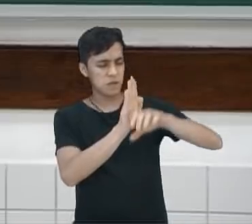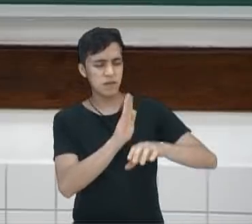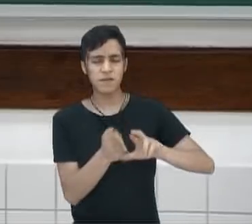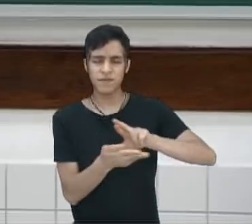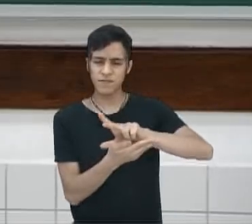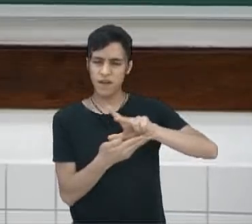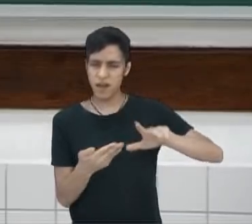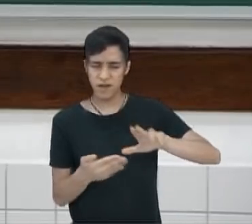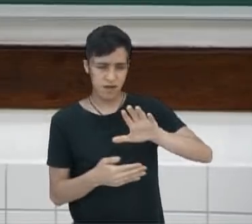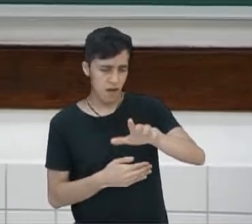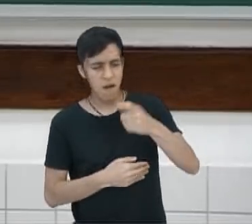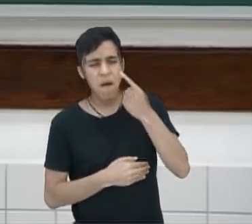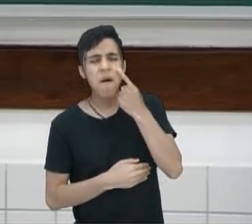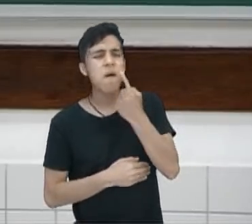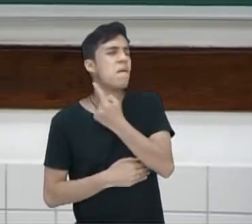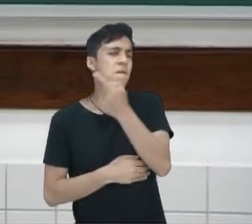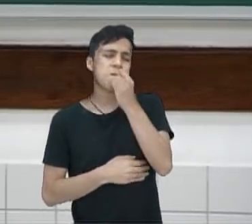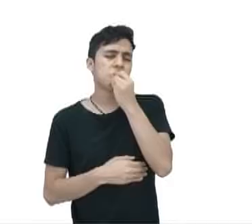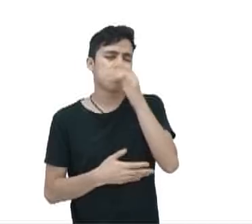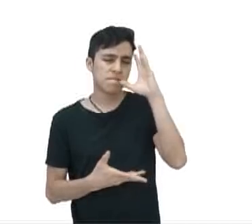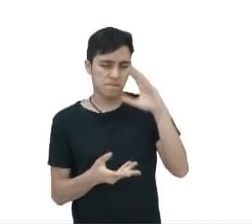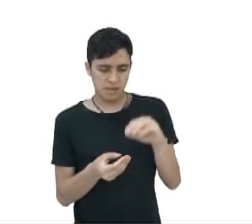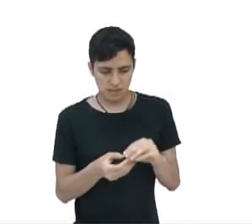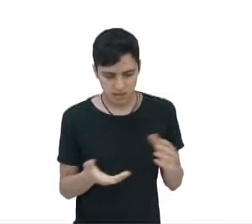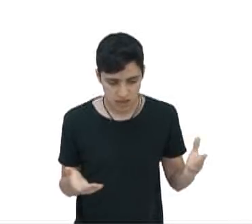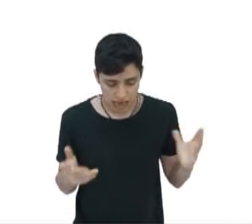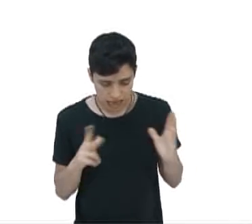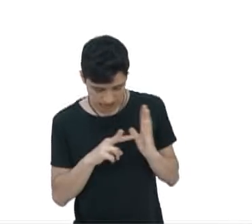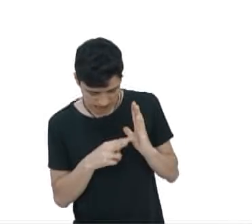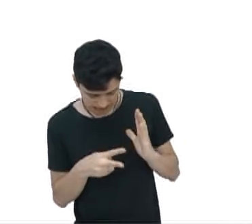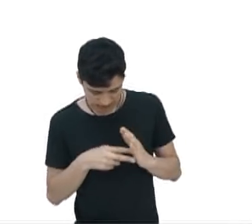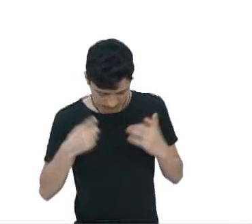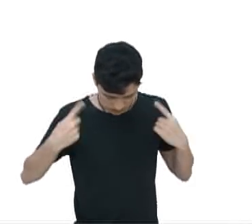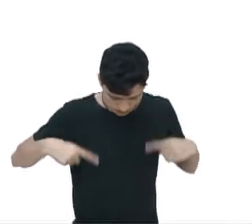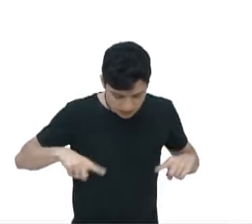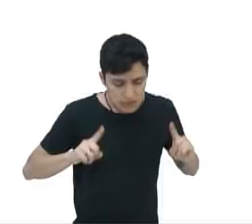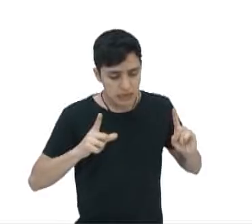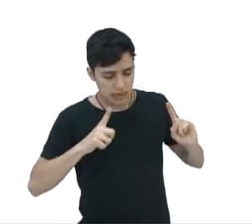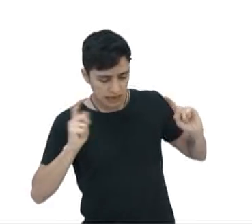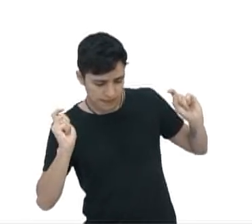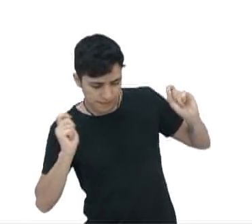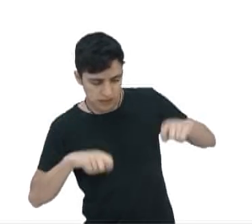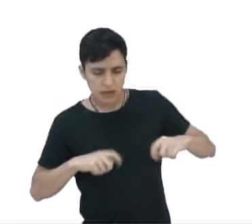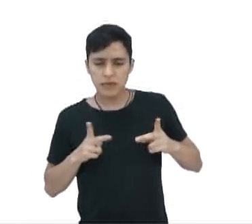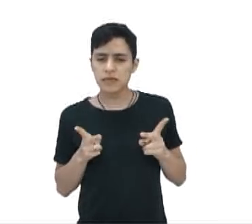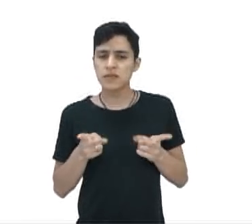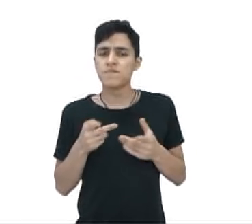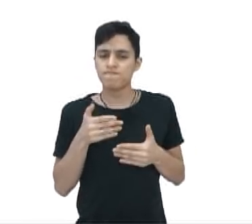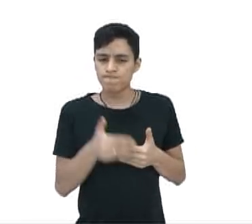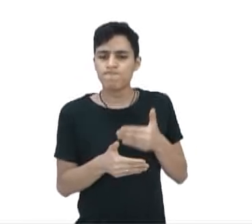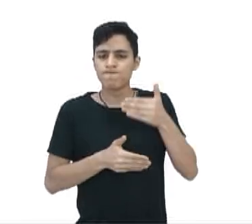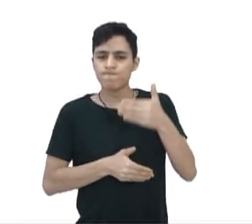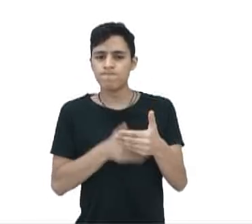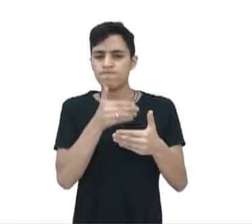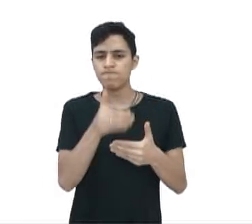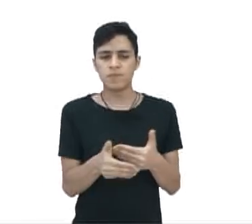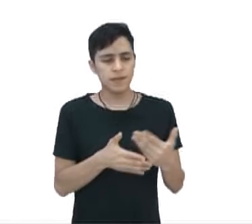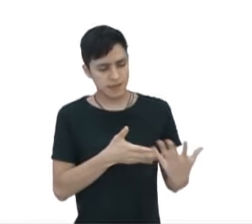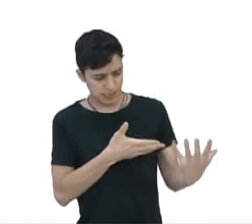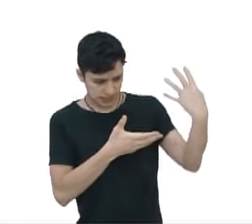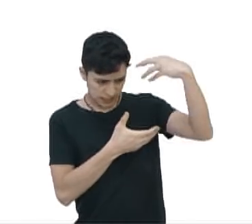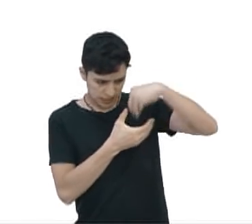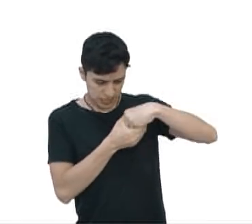dicionário, por exemplo, a gente encontra esses aqui, ó. Capacidade do organismo se manter constante para que suas